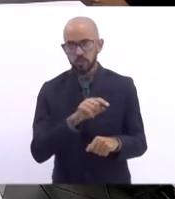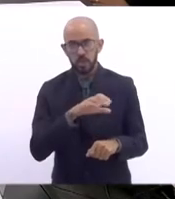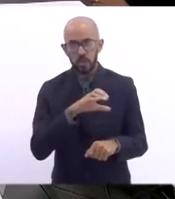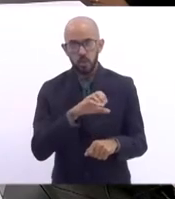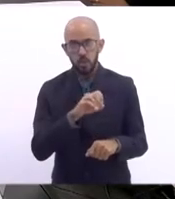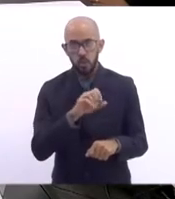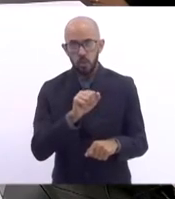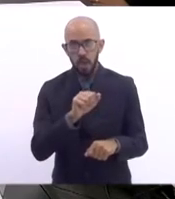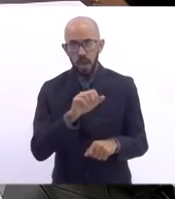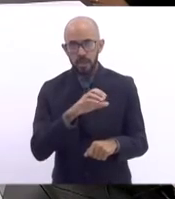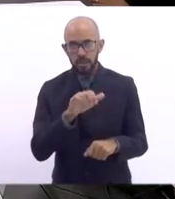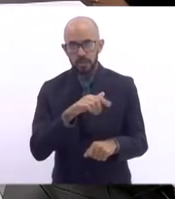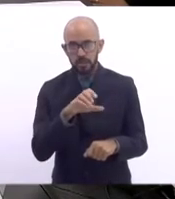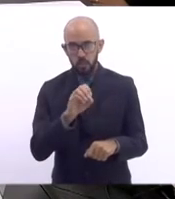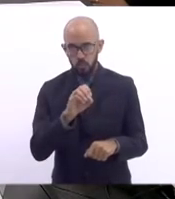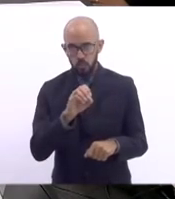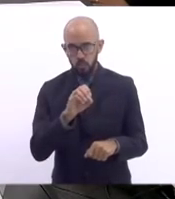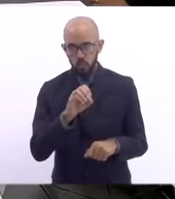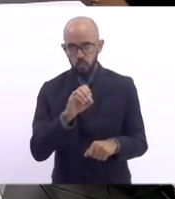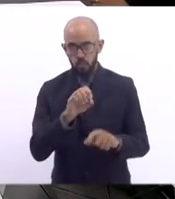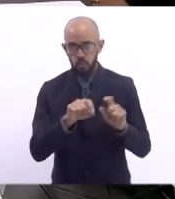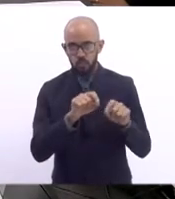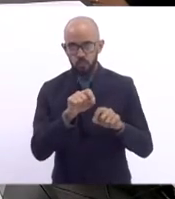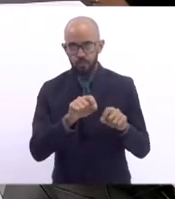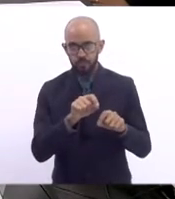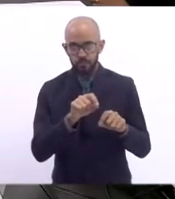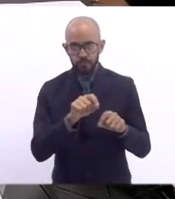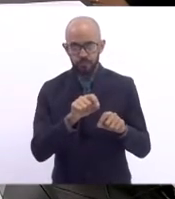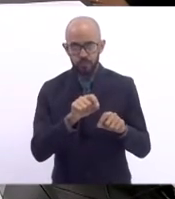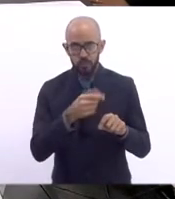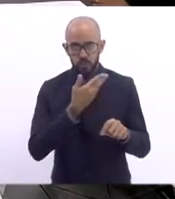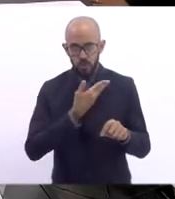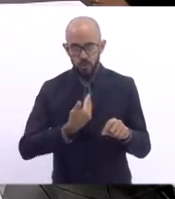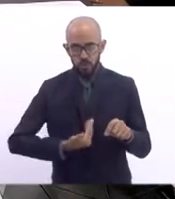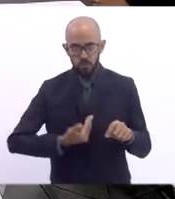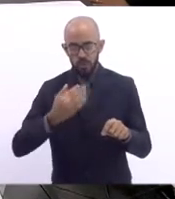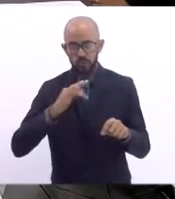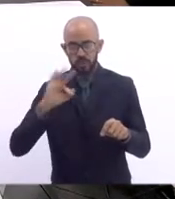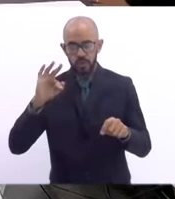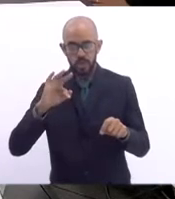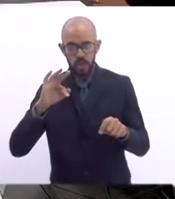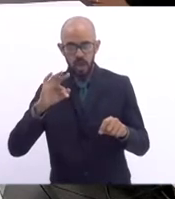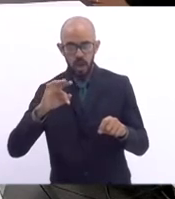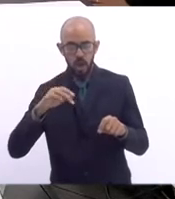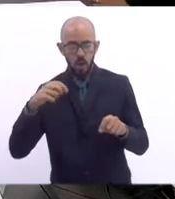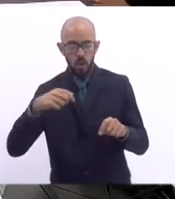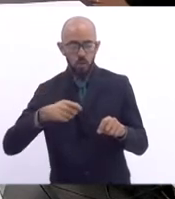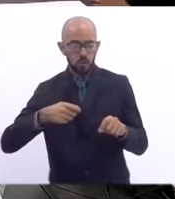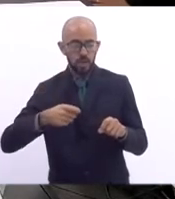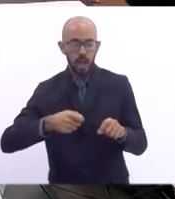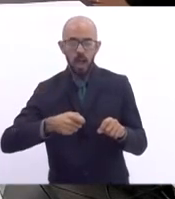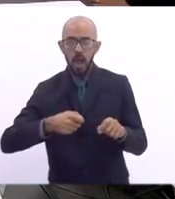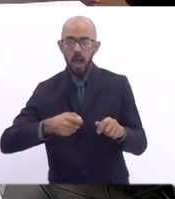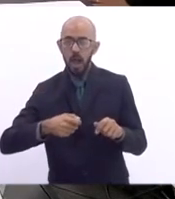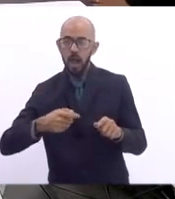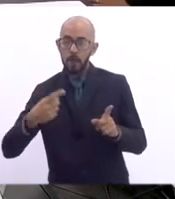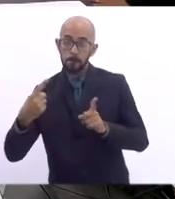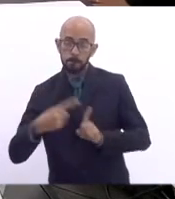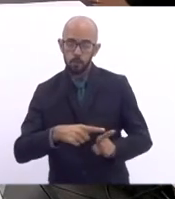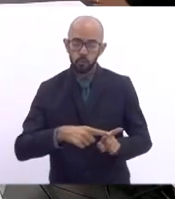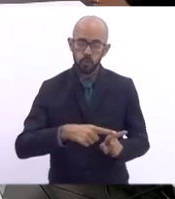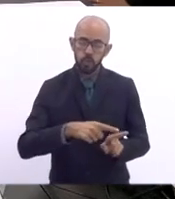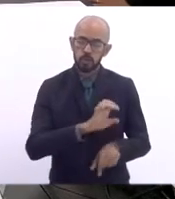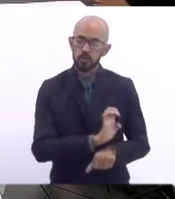o tesouro chegou para o estado botou a faca no pescoço do Estado do Rio de